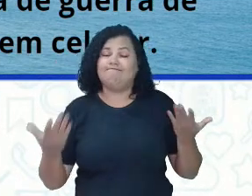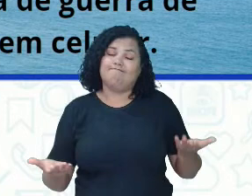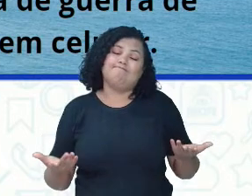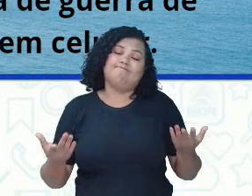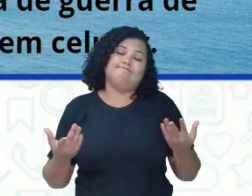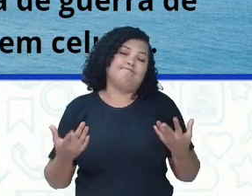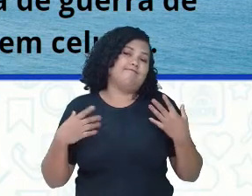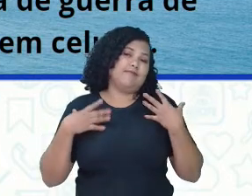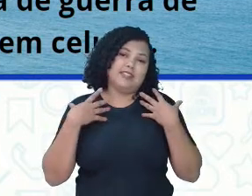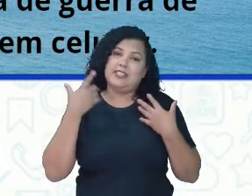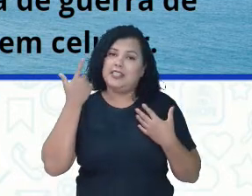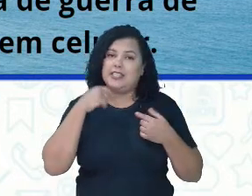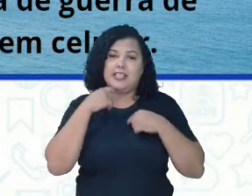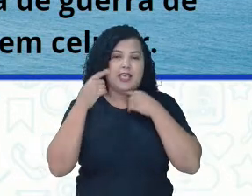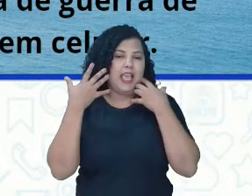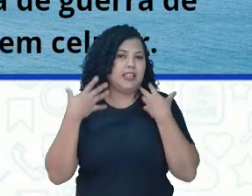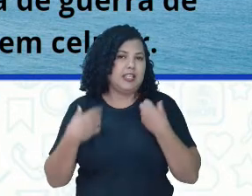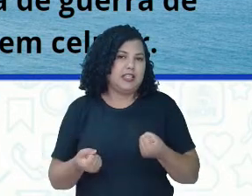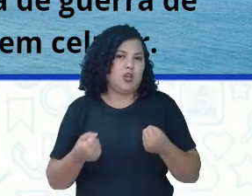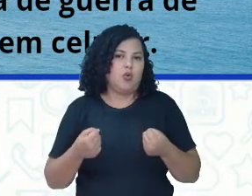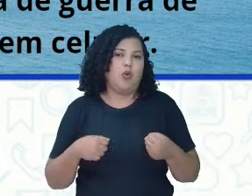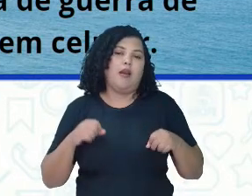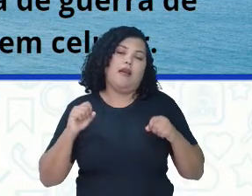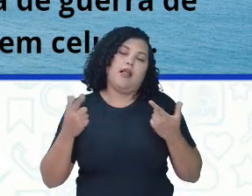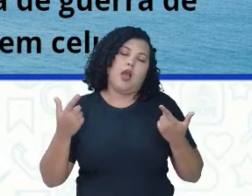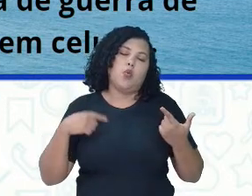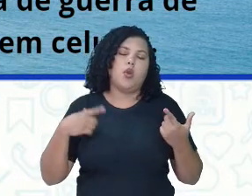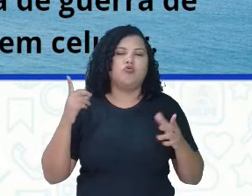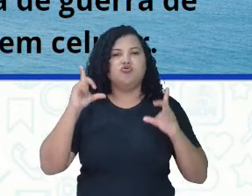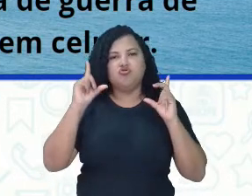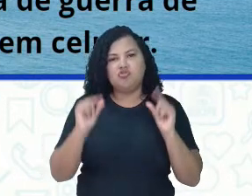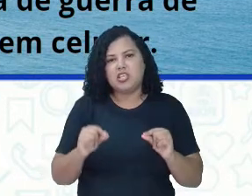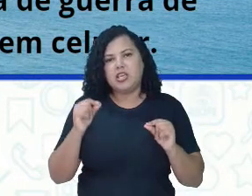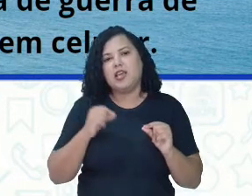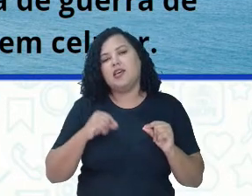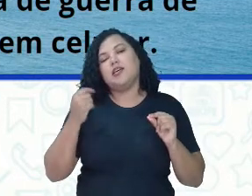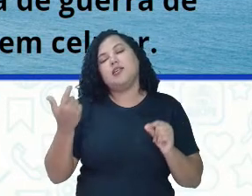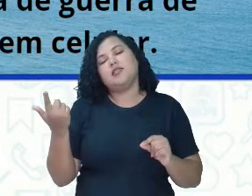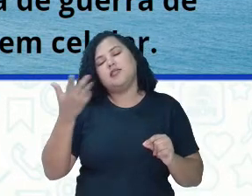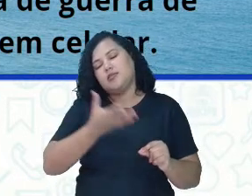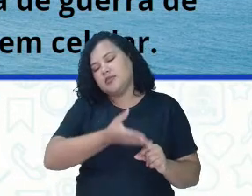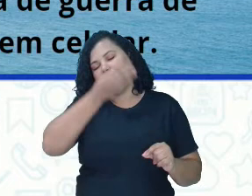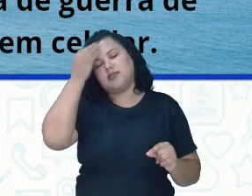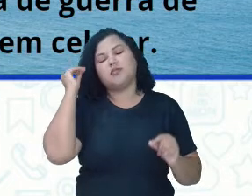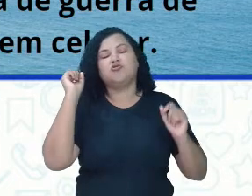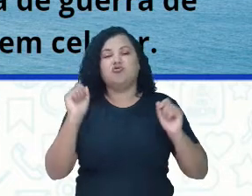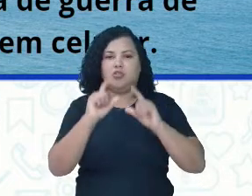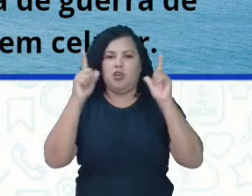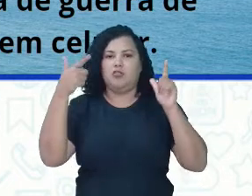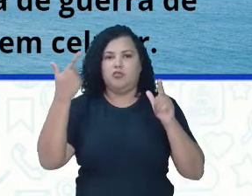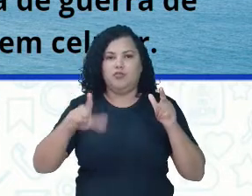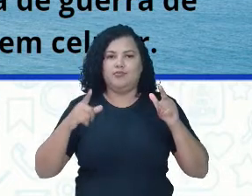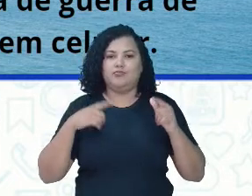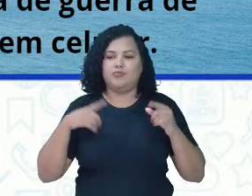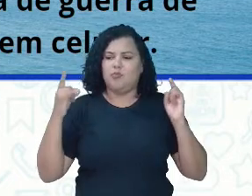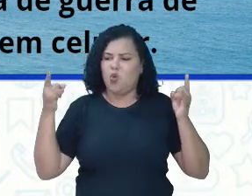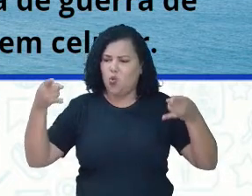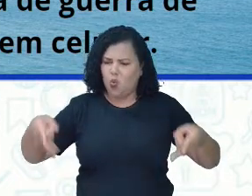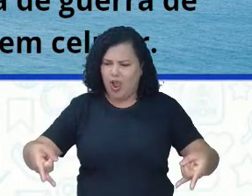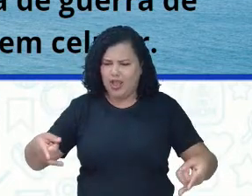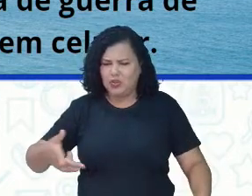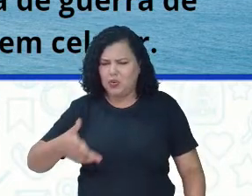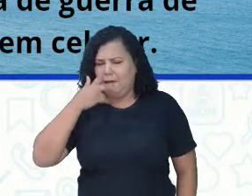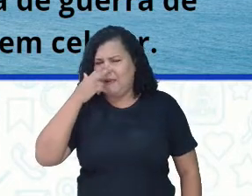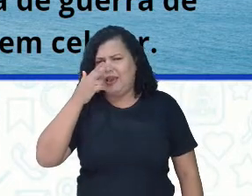postal. Provavelmente eu desliguei no embarque e esqueci-me de ativá-lo novamente. Meu quarto parece uma trincheira